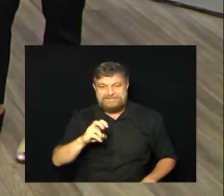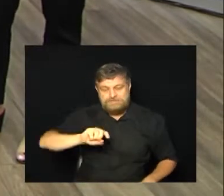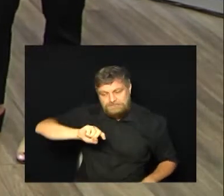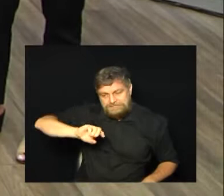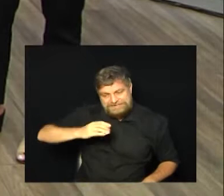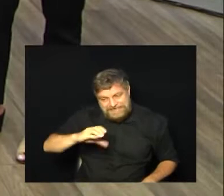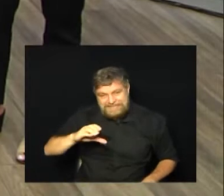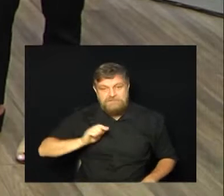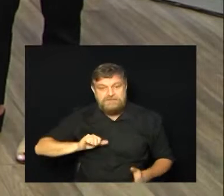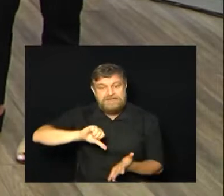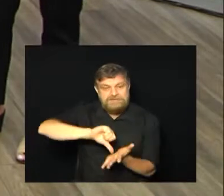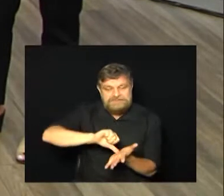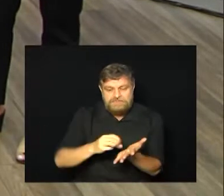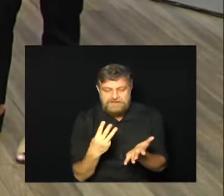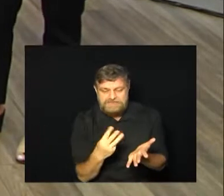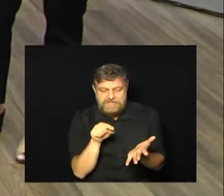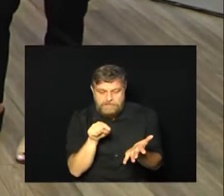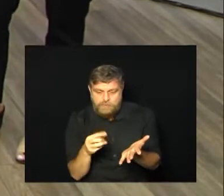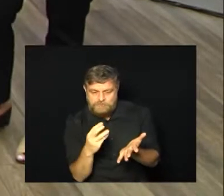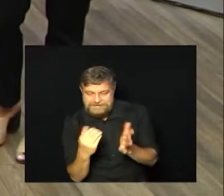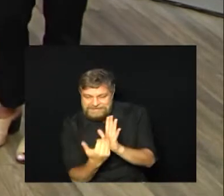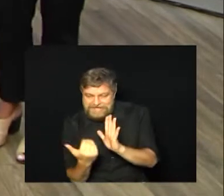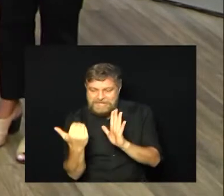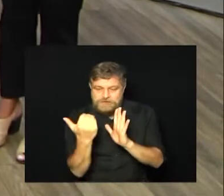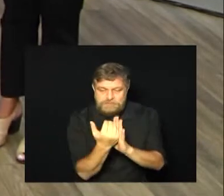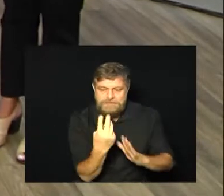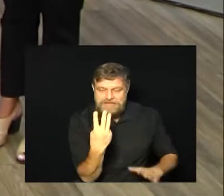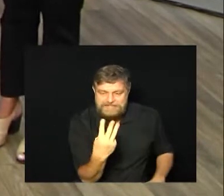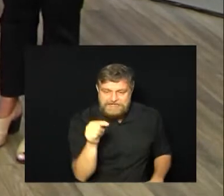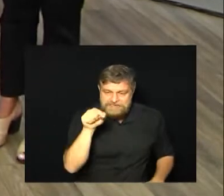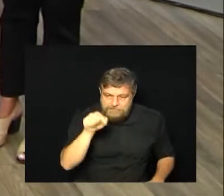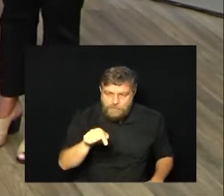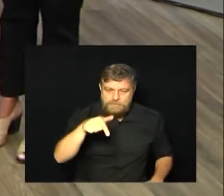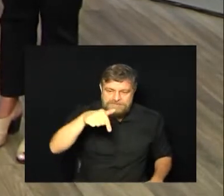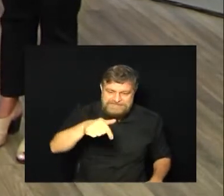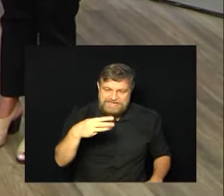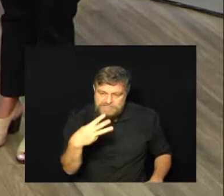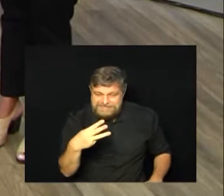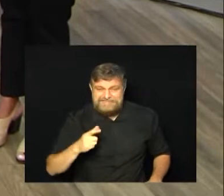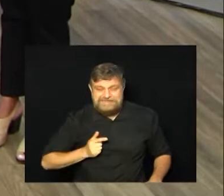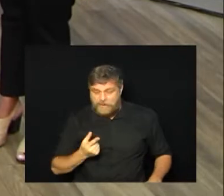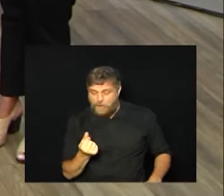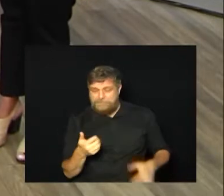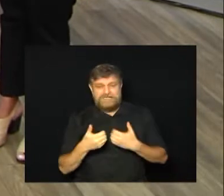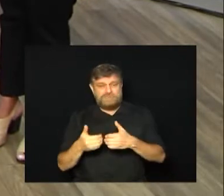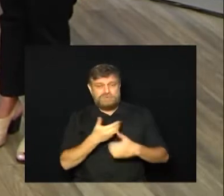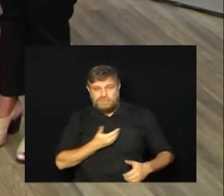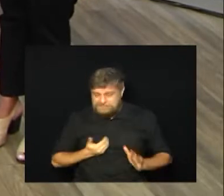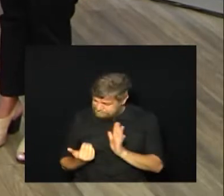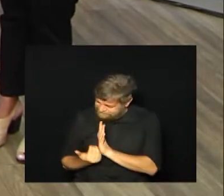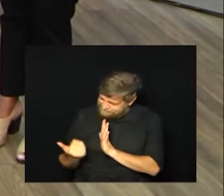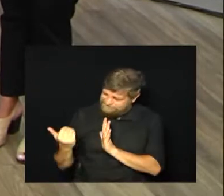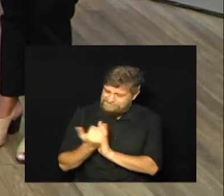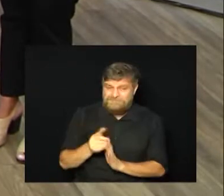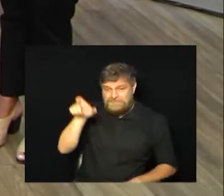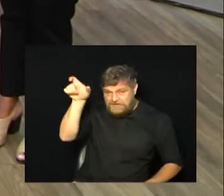circular centro de R$ 3,30 para R$ 3,73. São os aumentos aqui na cidade de Campinas. Este planejamento que